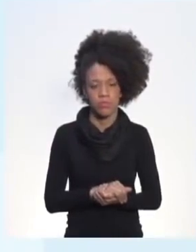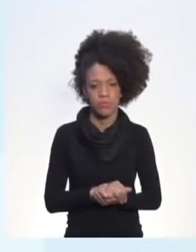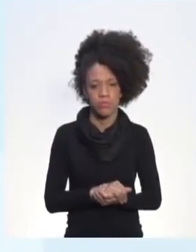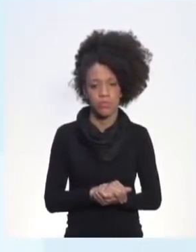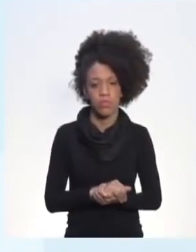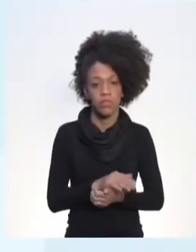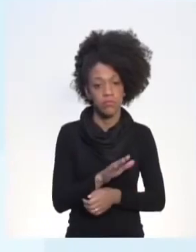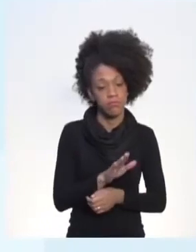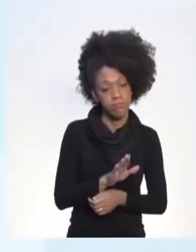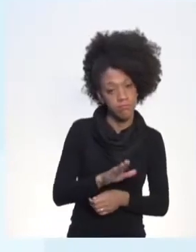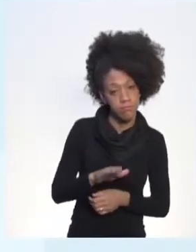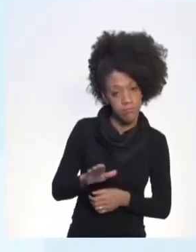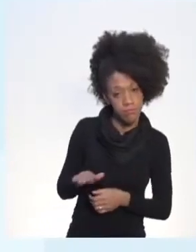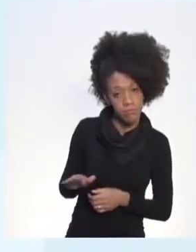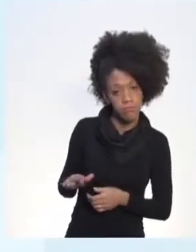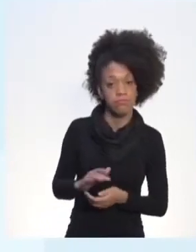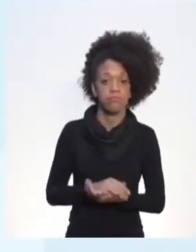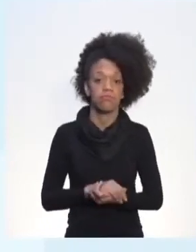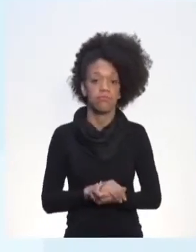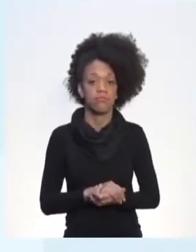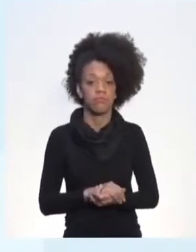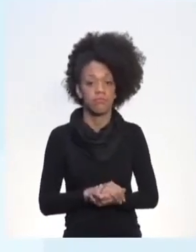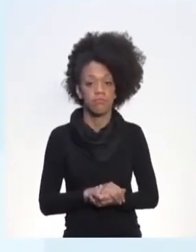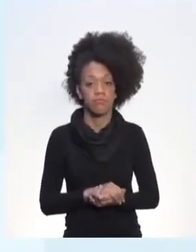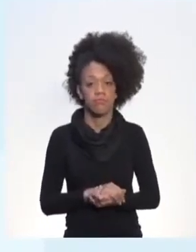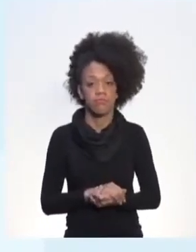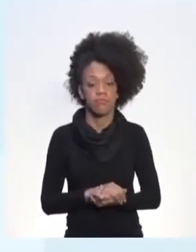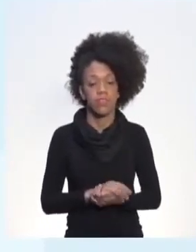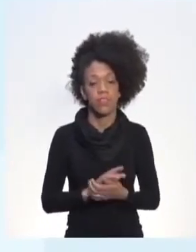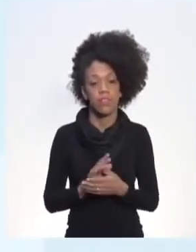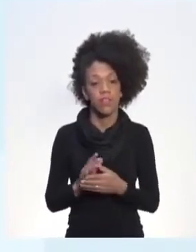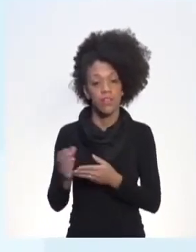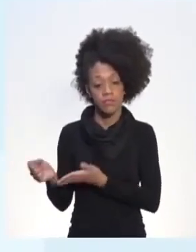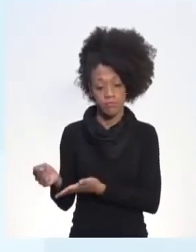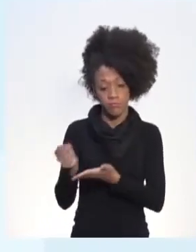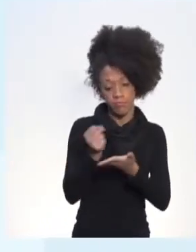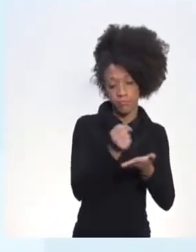da criança o leva